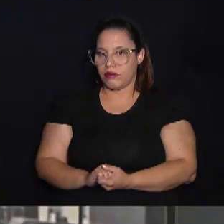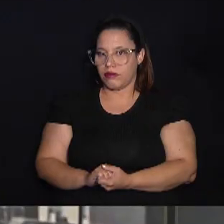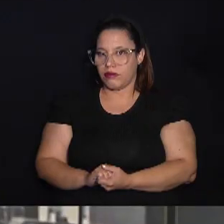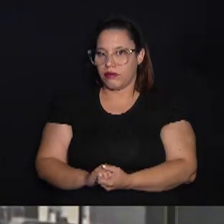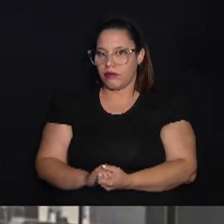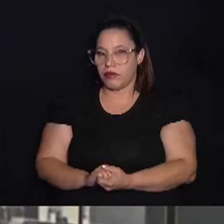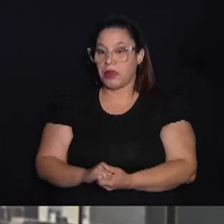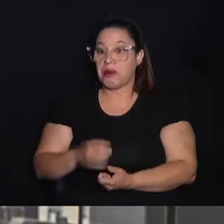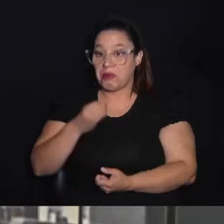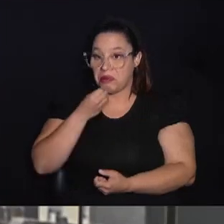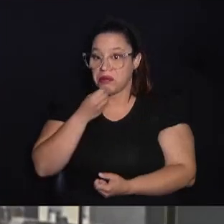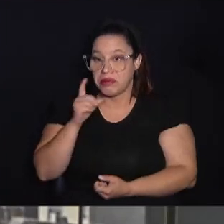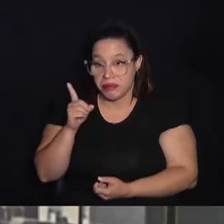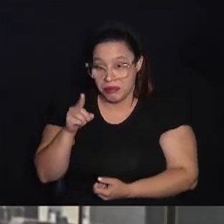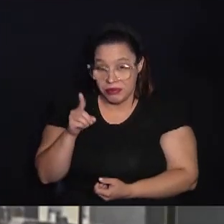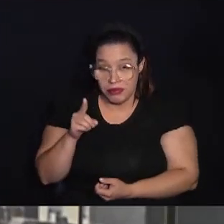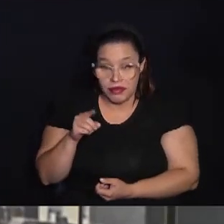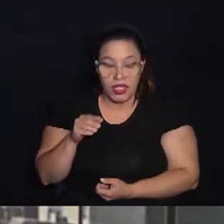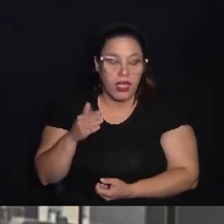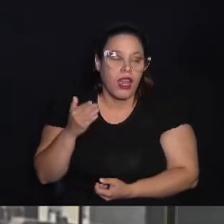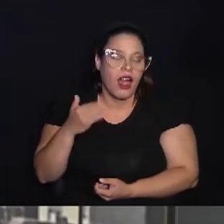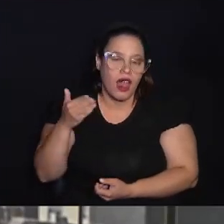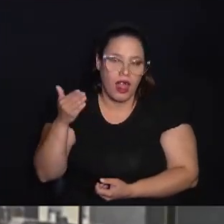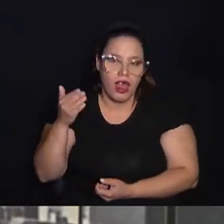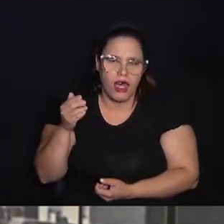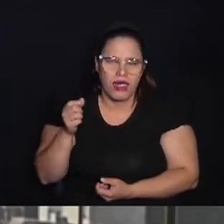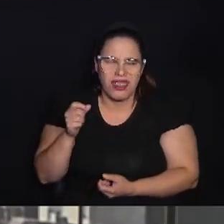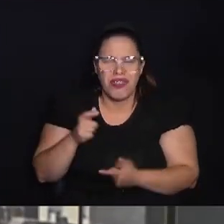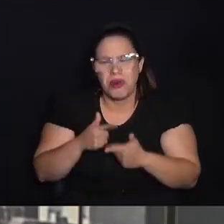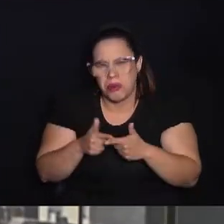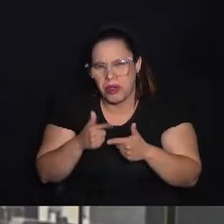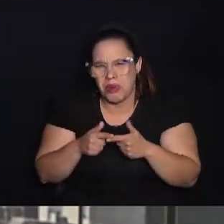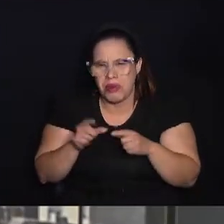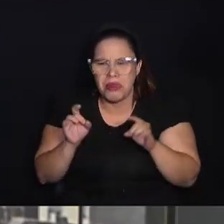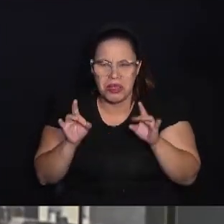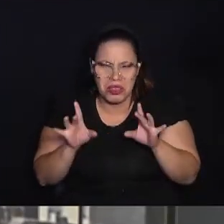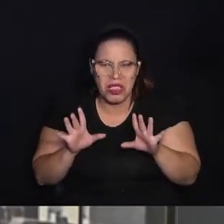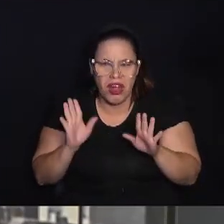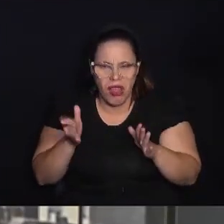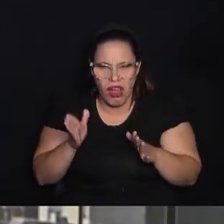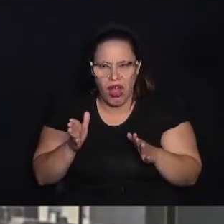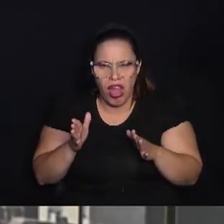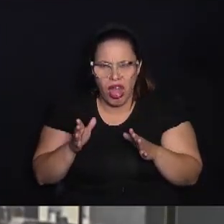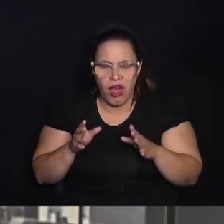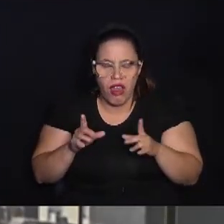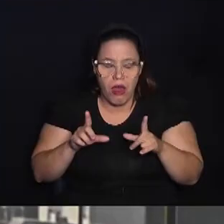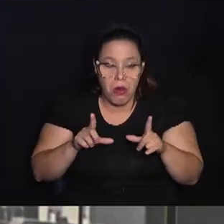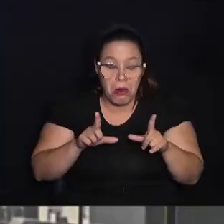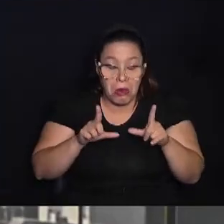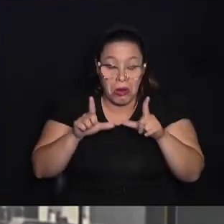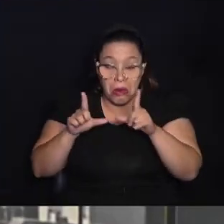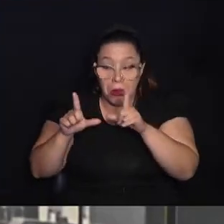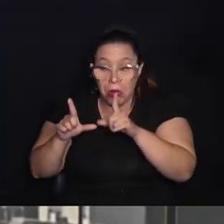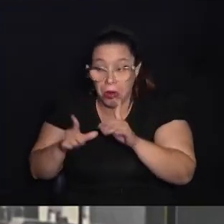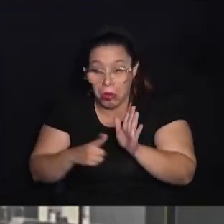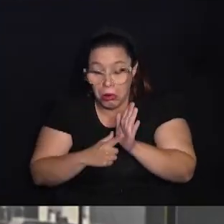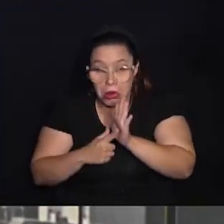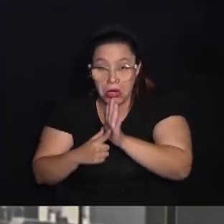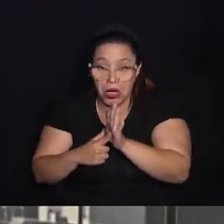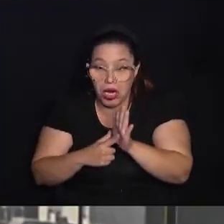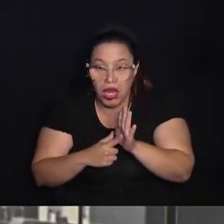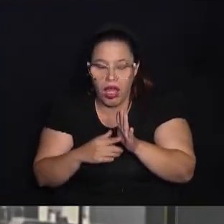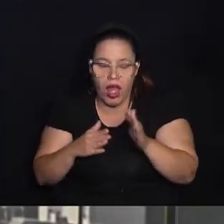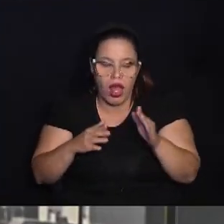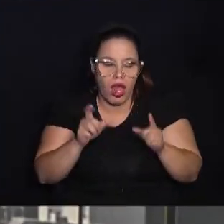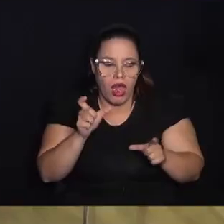bom isso aí pessoal já já teve um probleminha mas já já a gente vai mostrar aí o cemitério da saudade antes gostaria que você